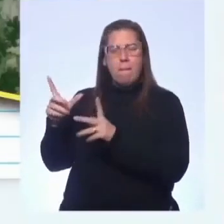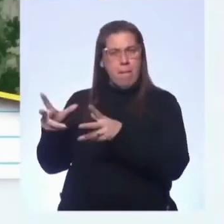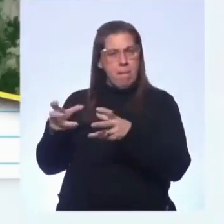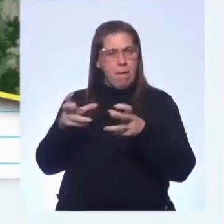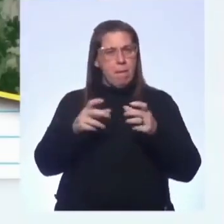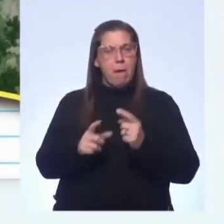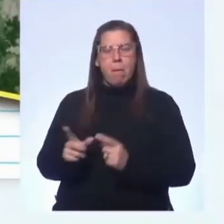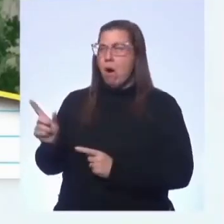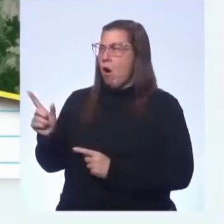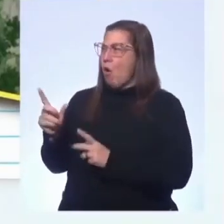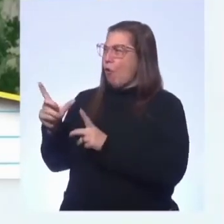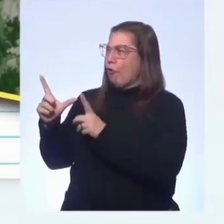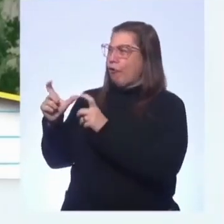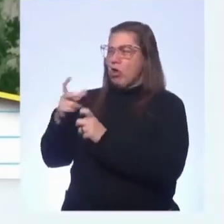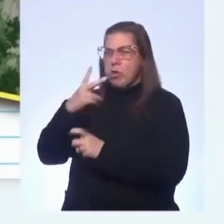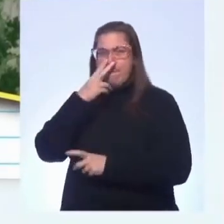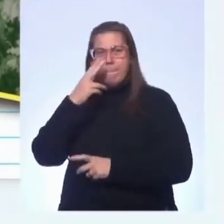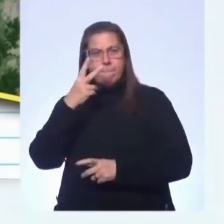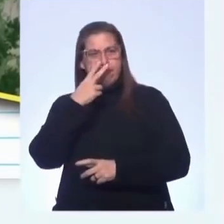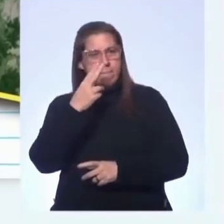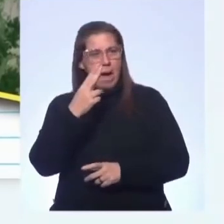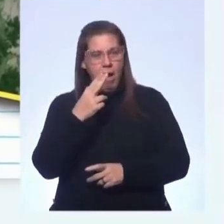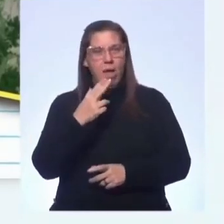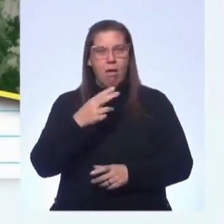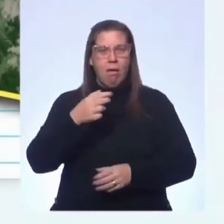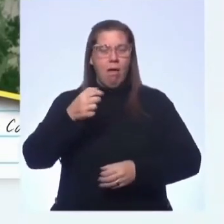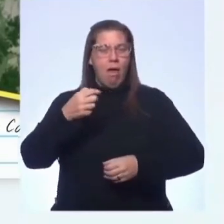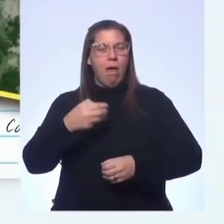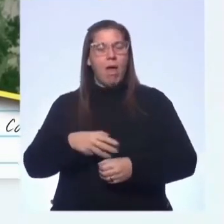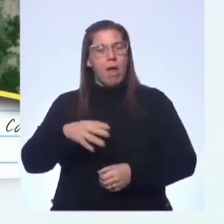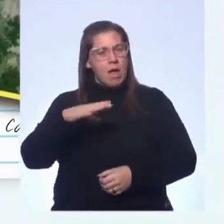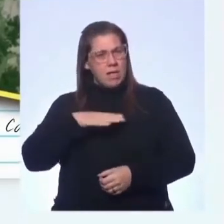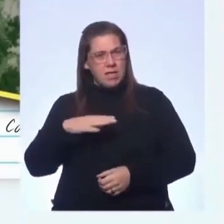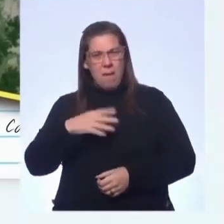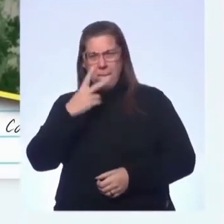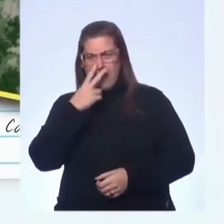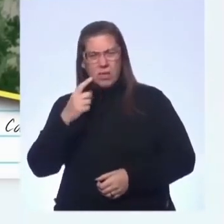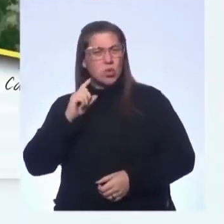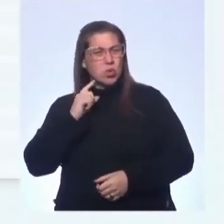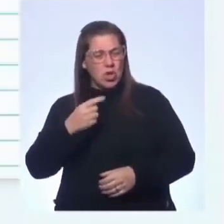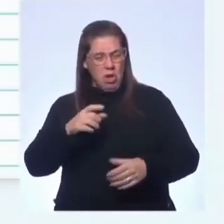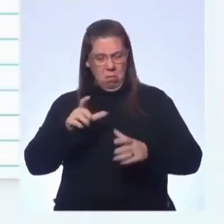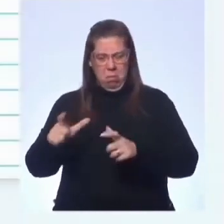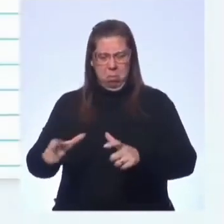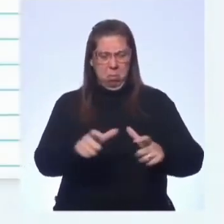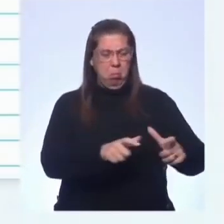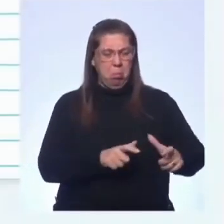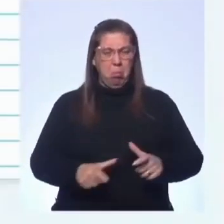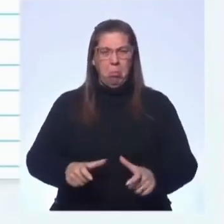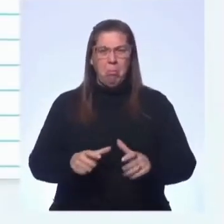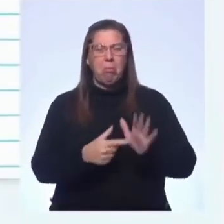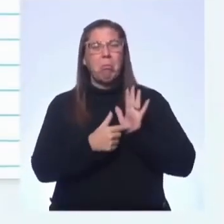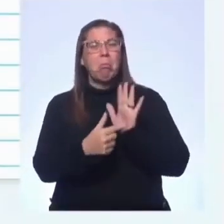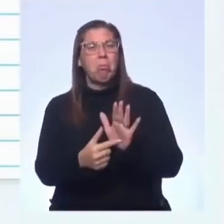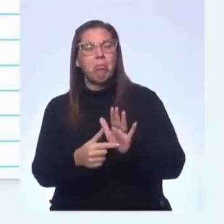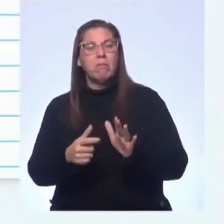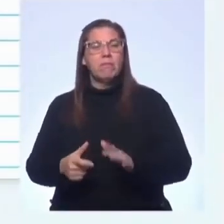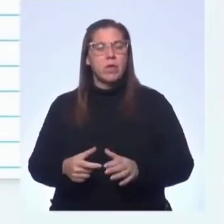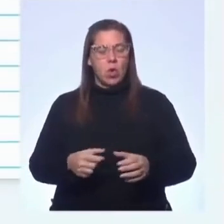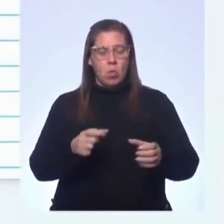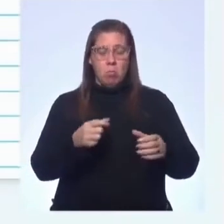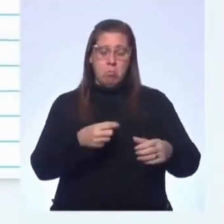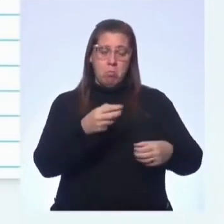essas, não temos a impressão de que as cidades são manchas? Então, quando a distância entre as bordas das manchas urbanizadas principais de